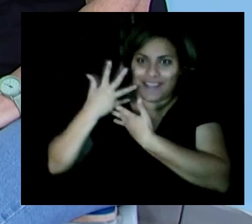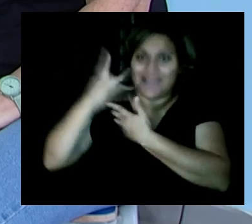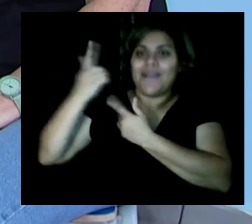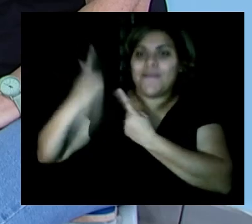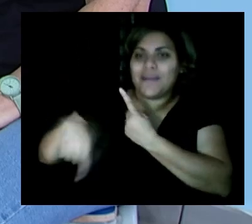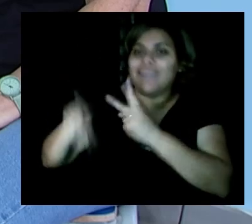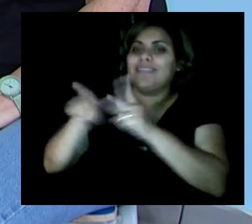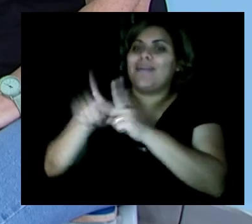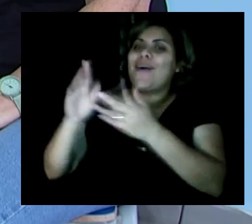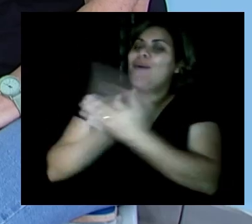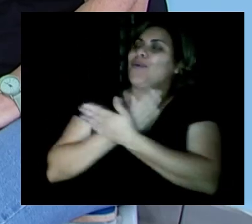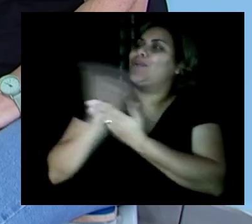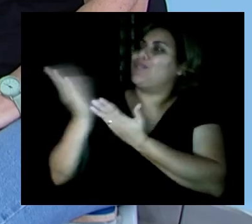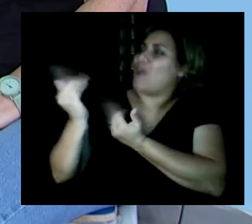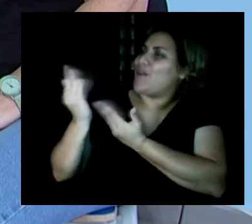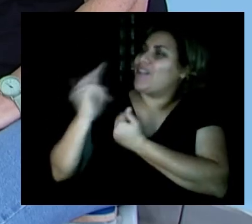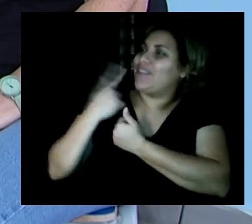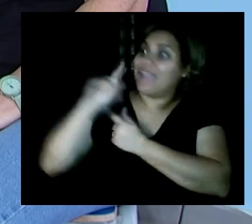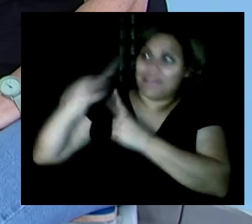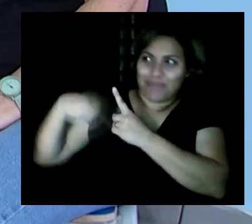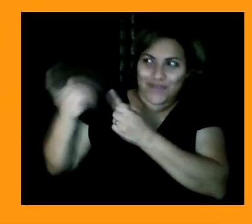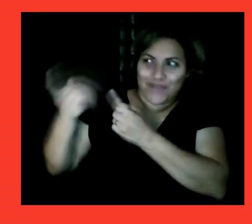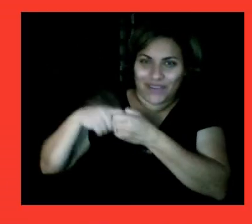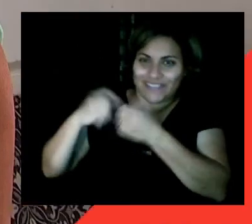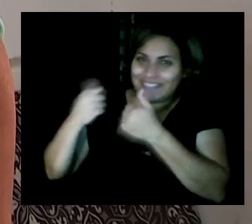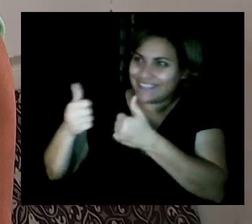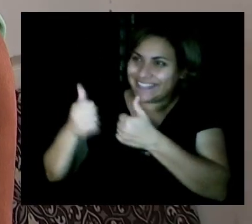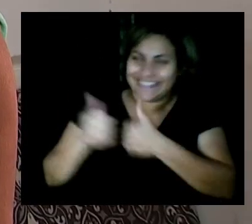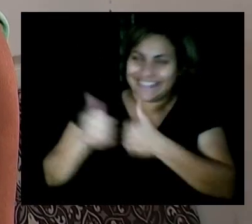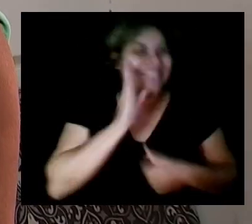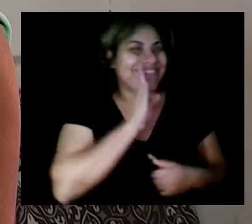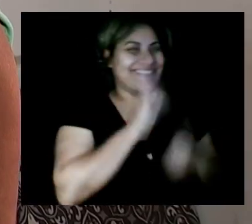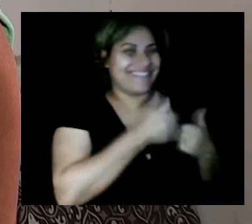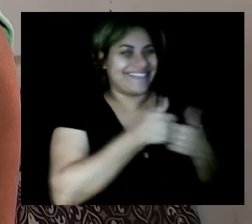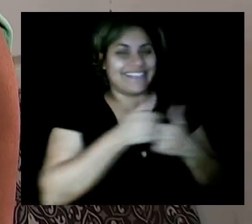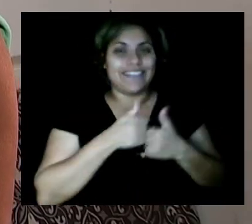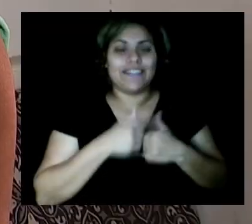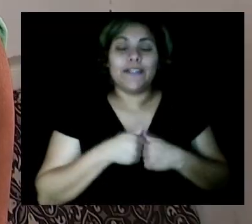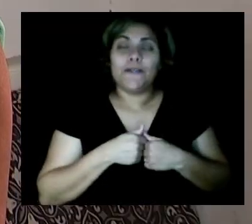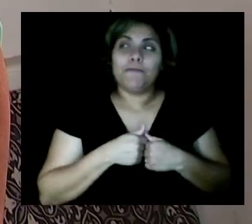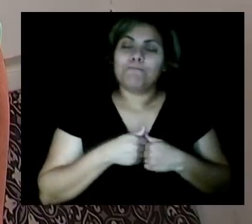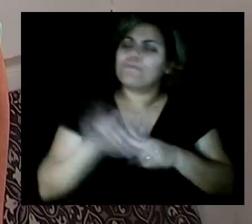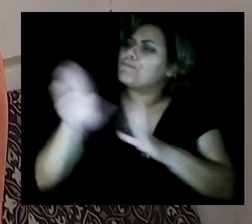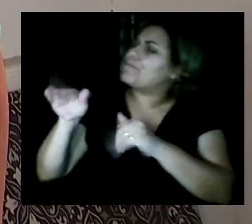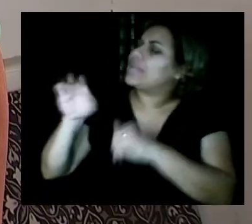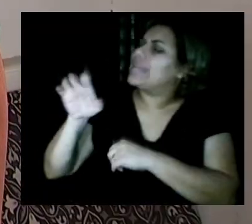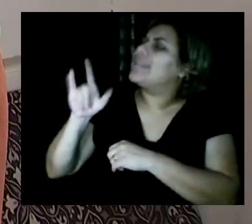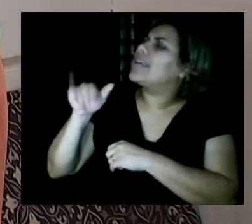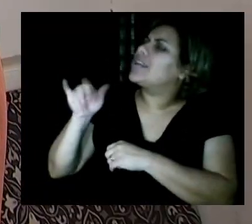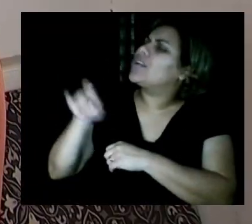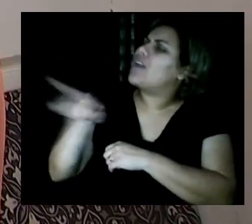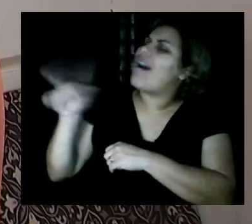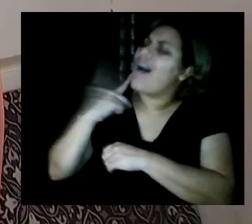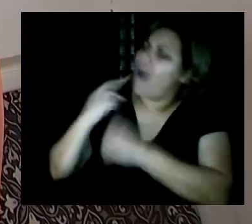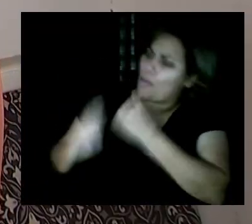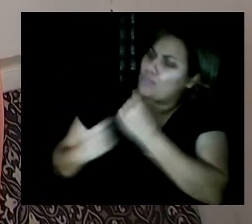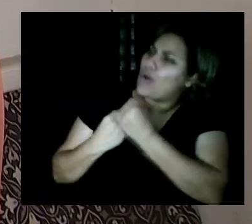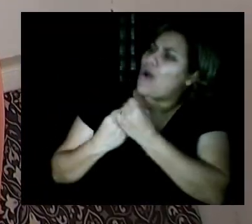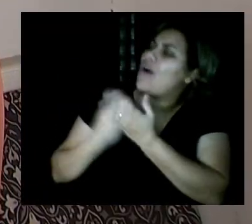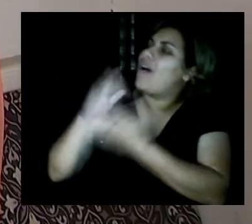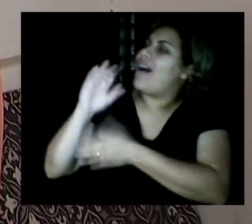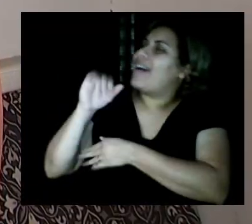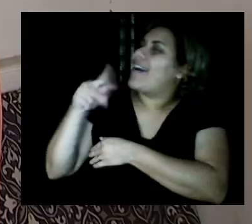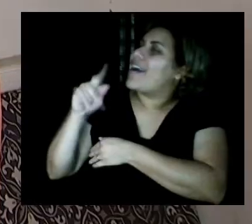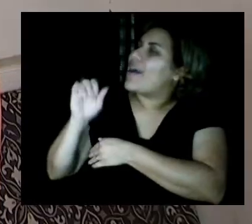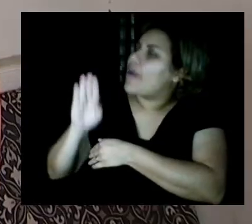tempo e a gente já volta. Que legal! Eliane, qual o apoio que você encontrou aqui na ADACAMP para o Benjamin se